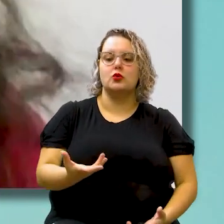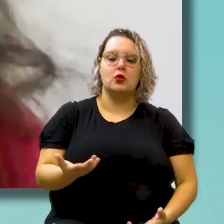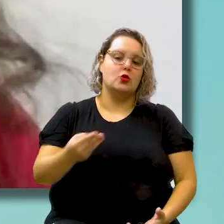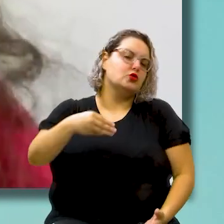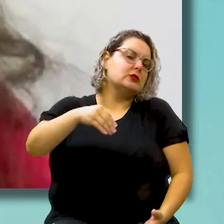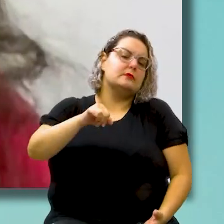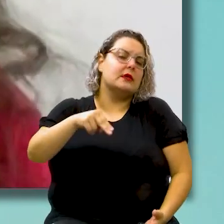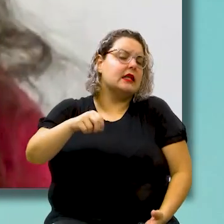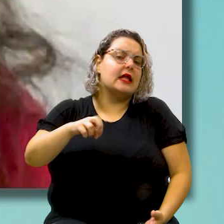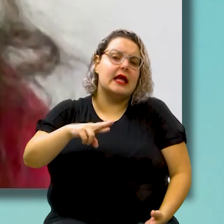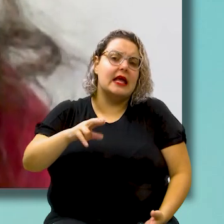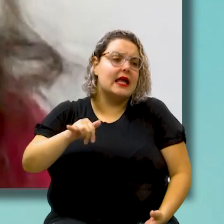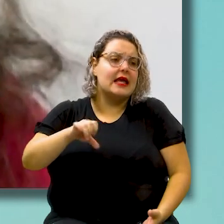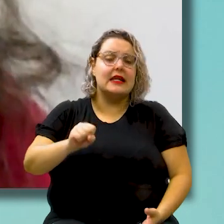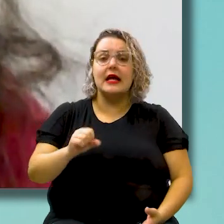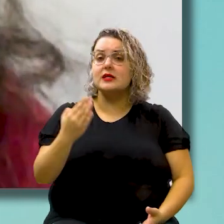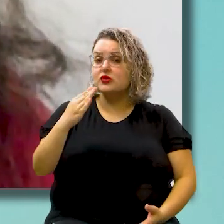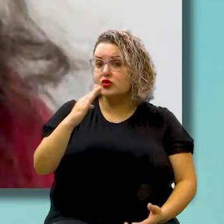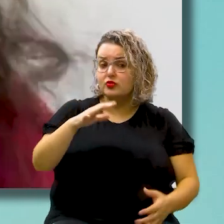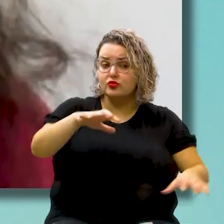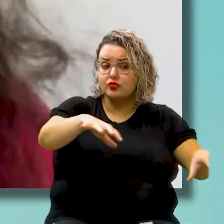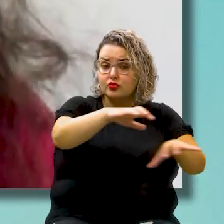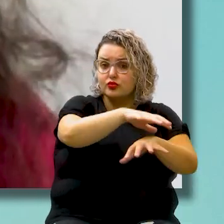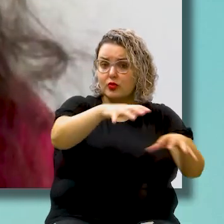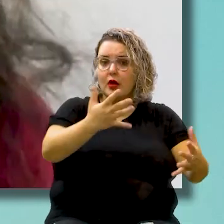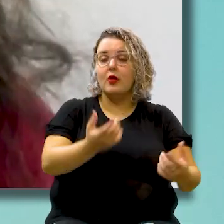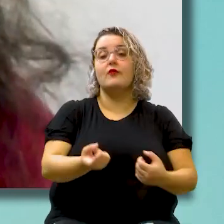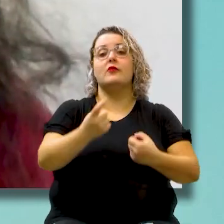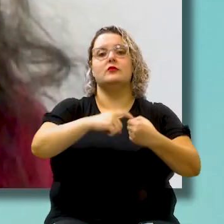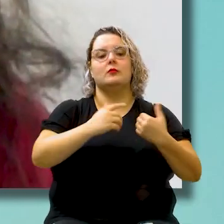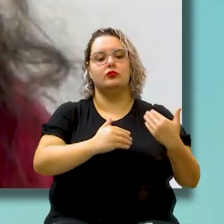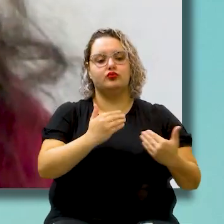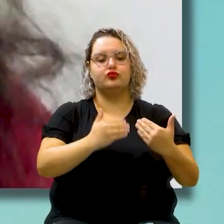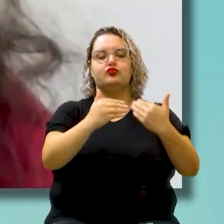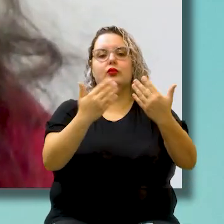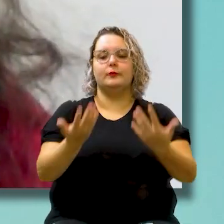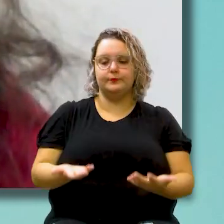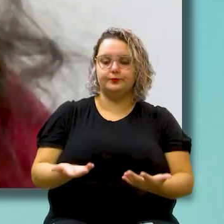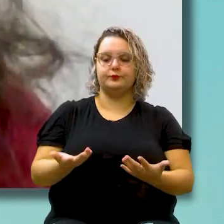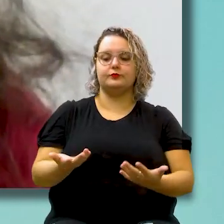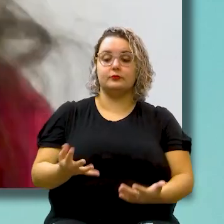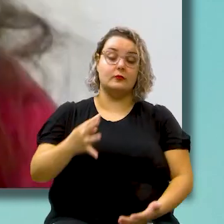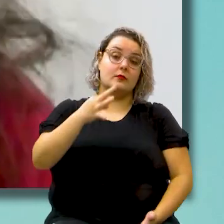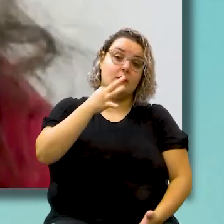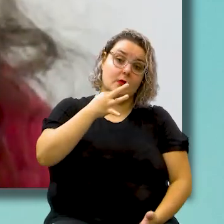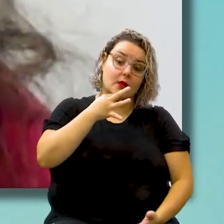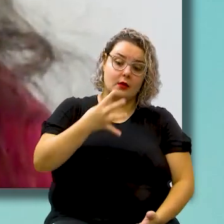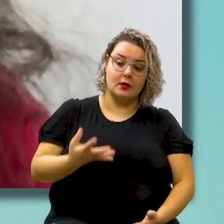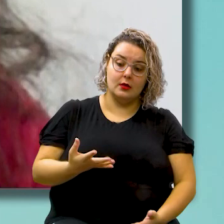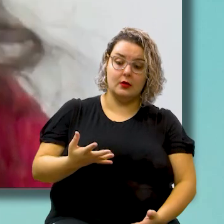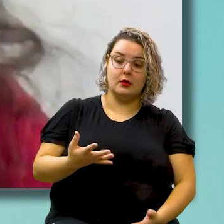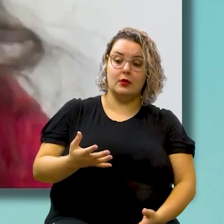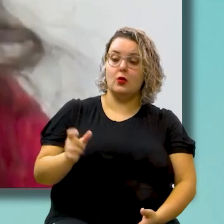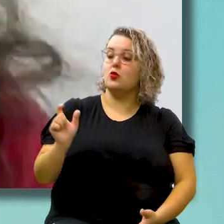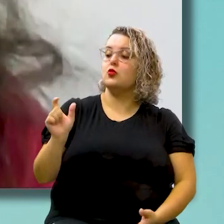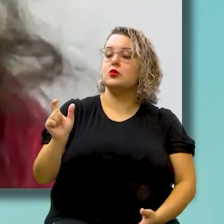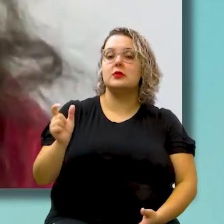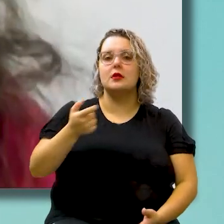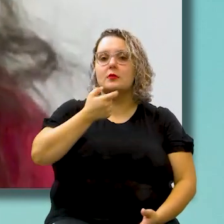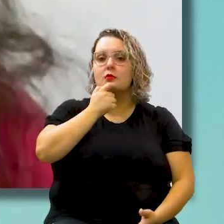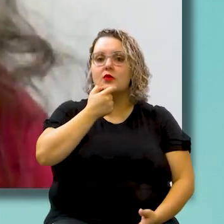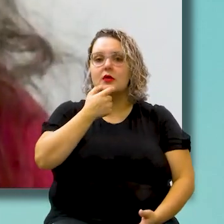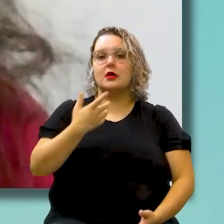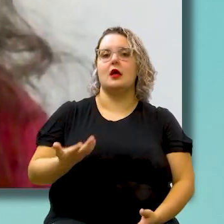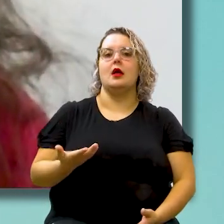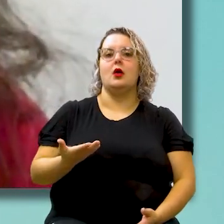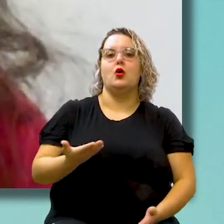os minerais, os recursos biológicos voltassem para o circuito da produção. Isso era conhecido como cradle to cradle, que é do